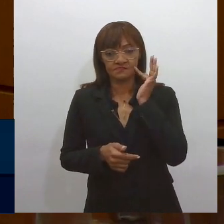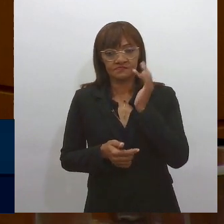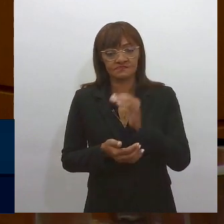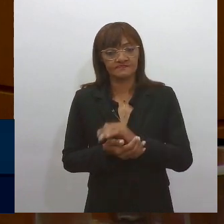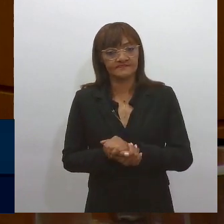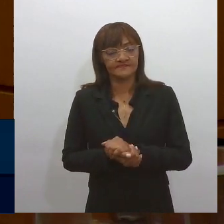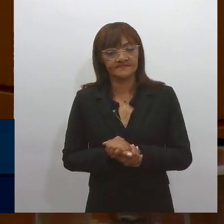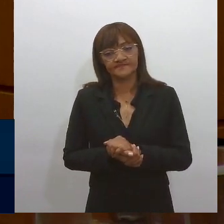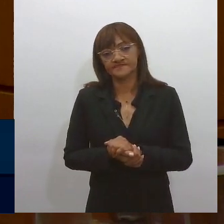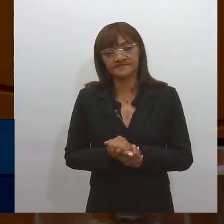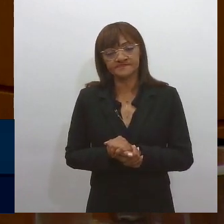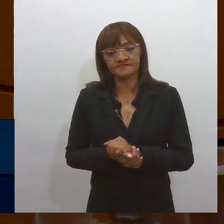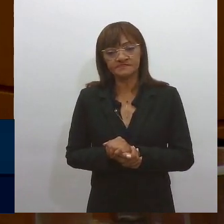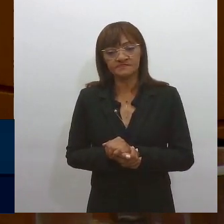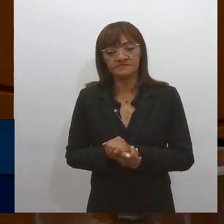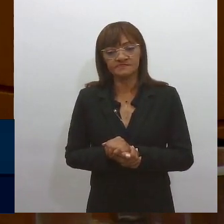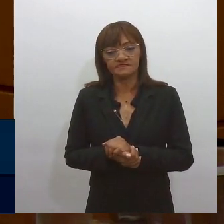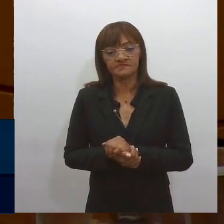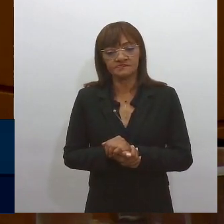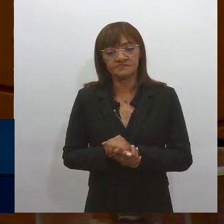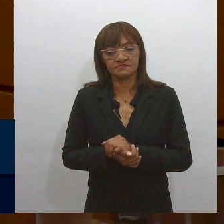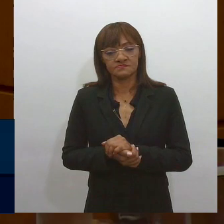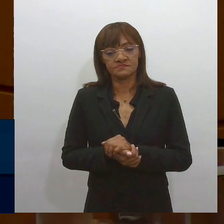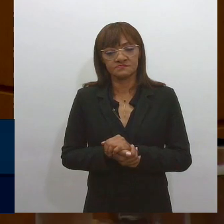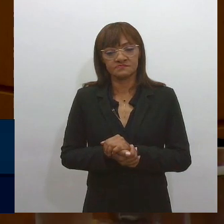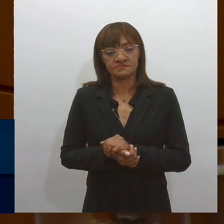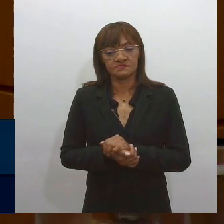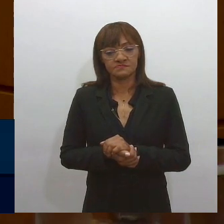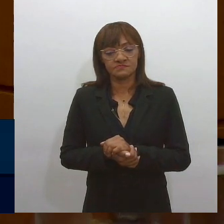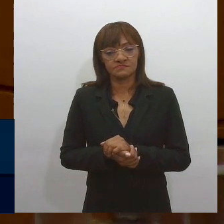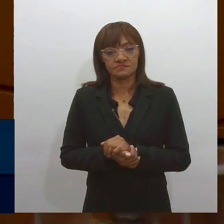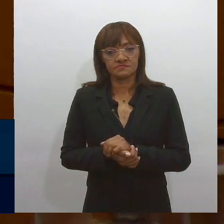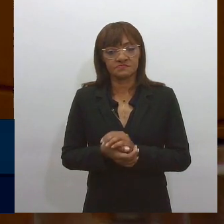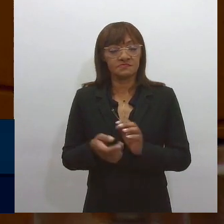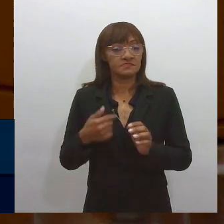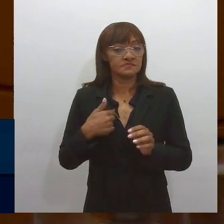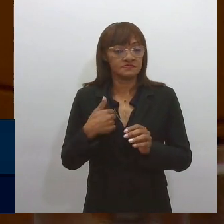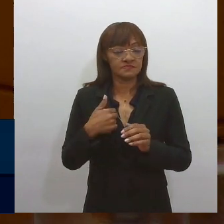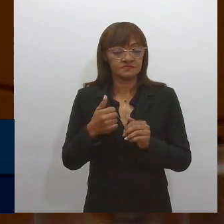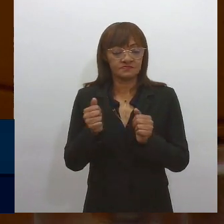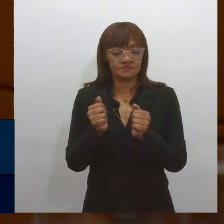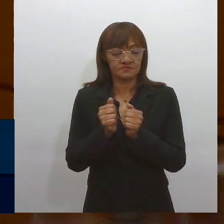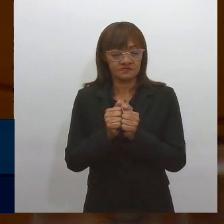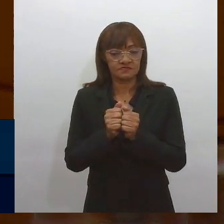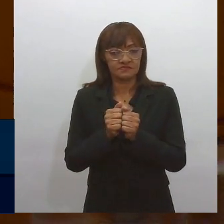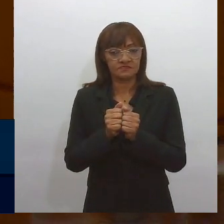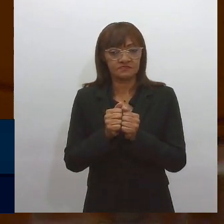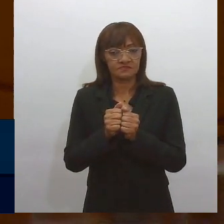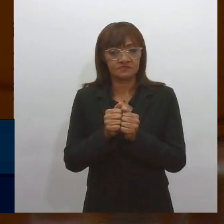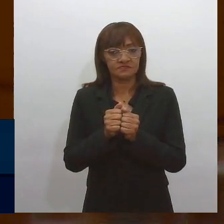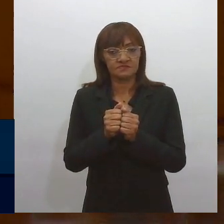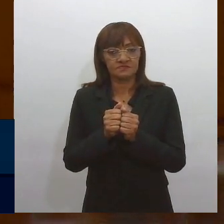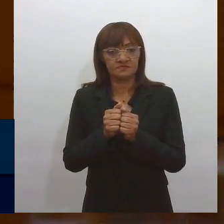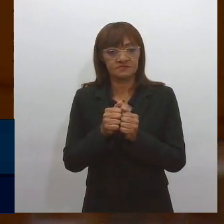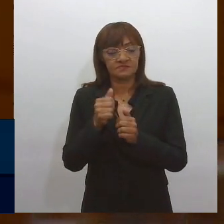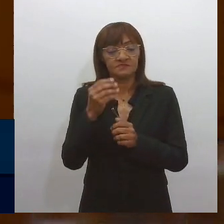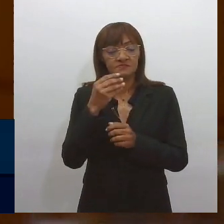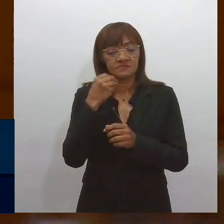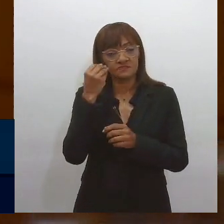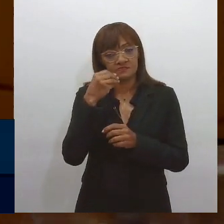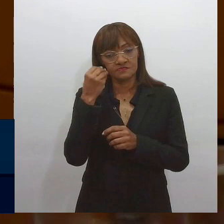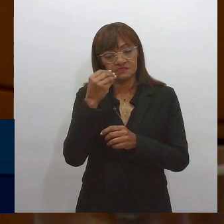oportunidade de participar de uma solenidade que aconteceu no